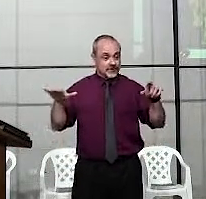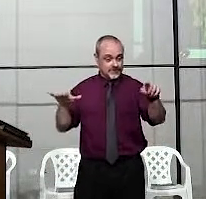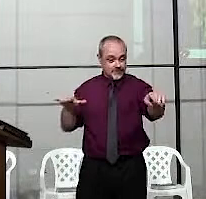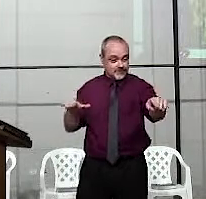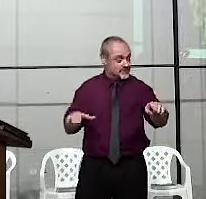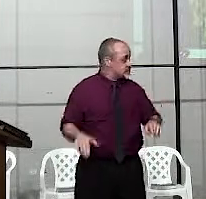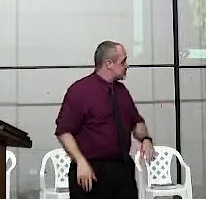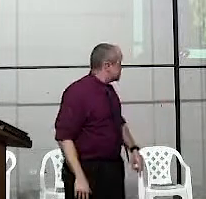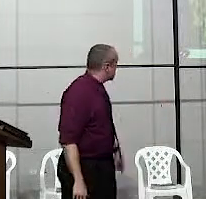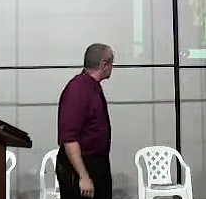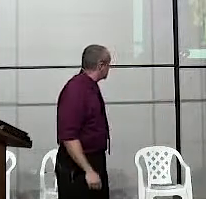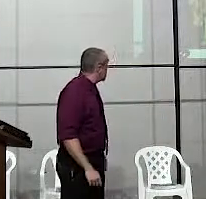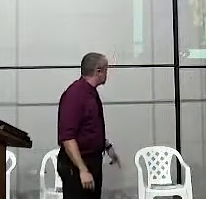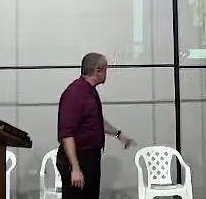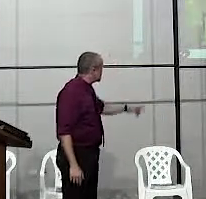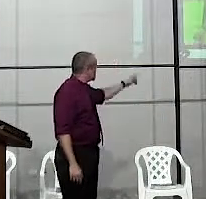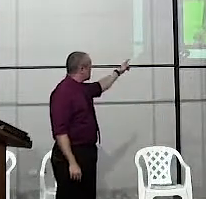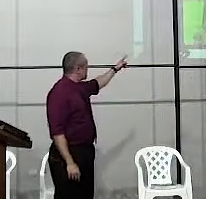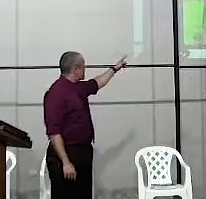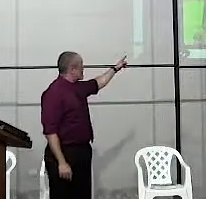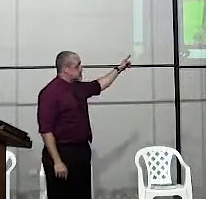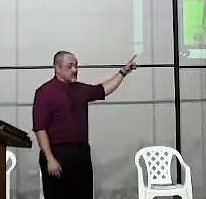criados,